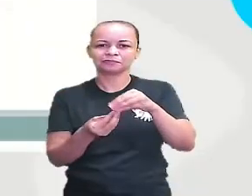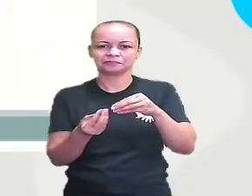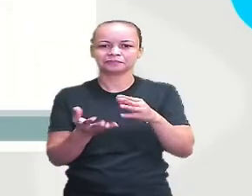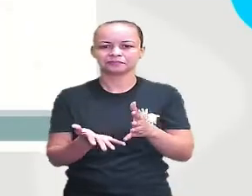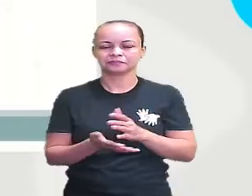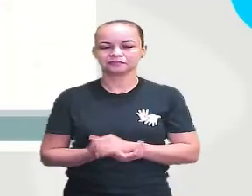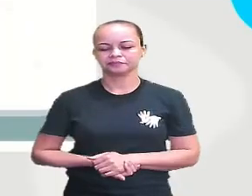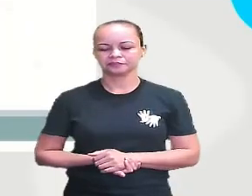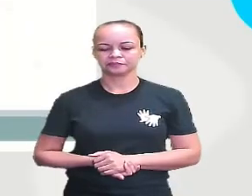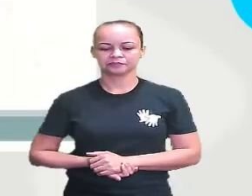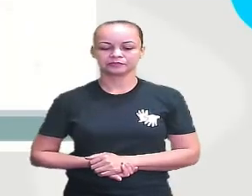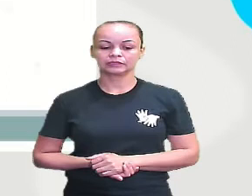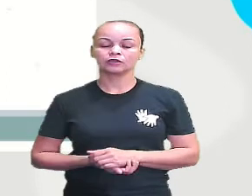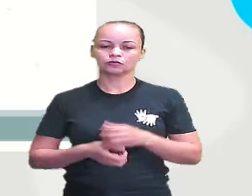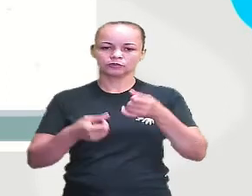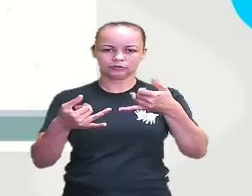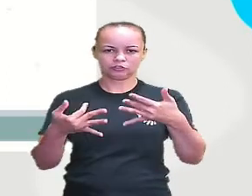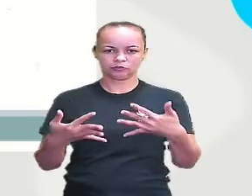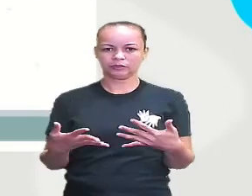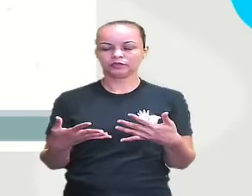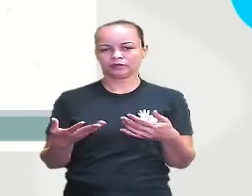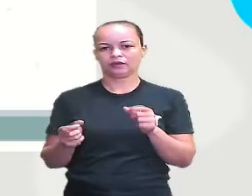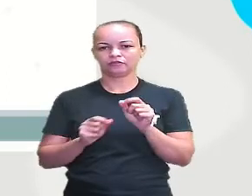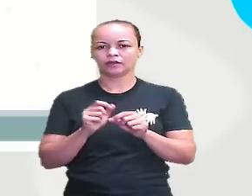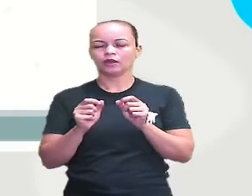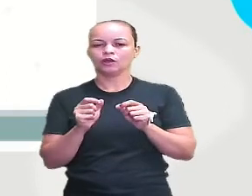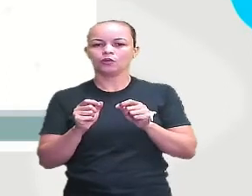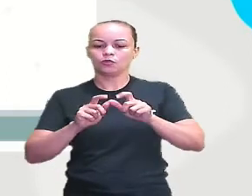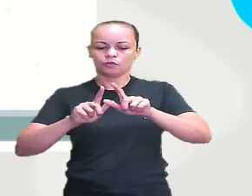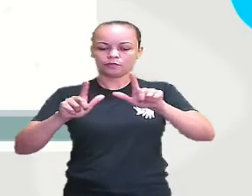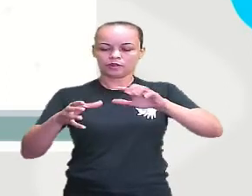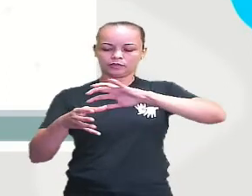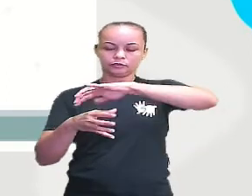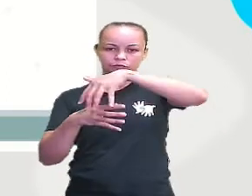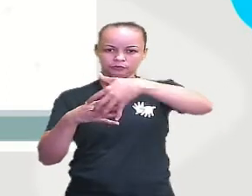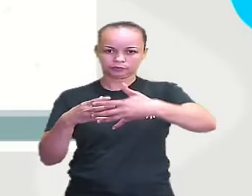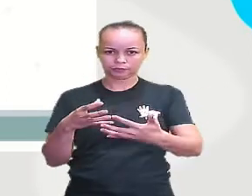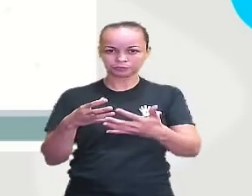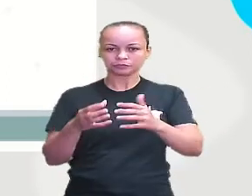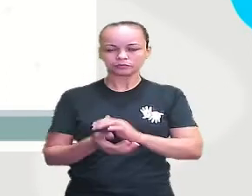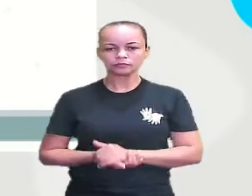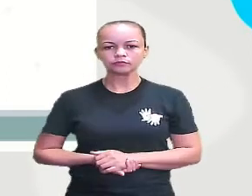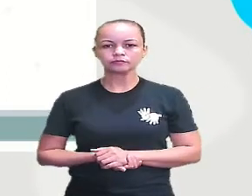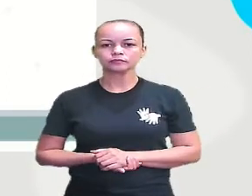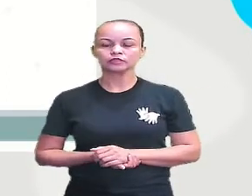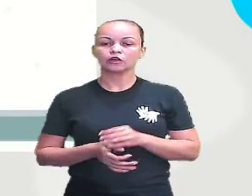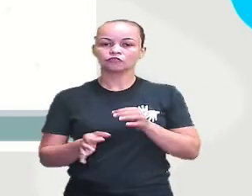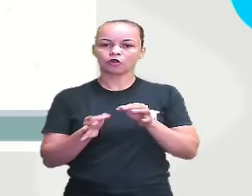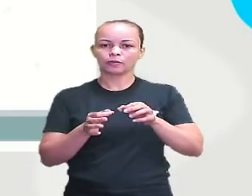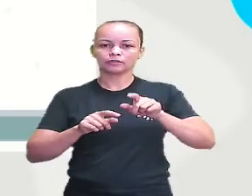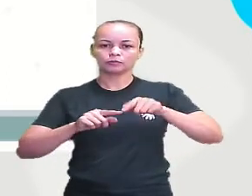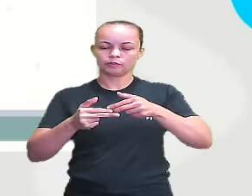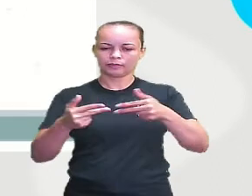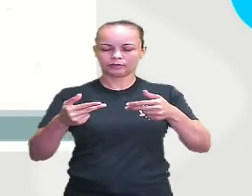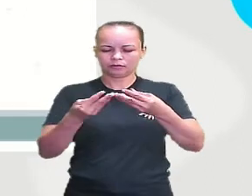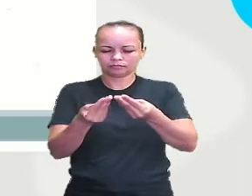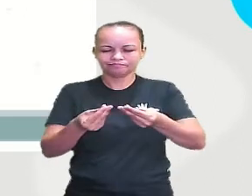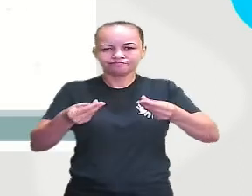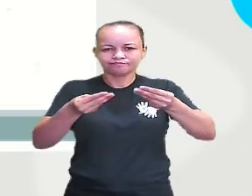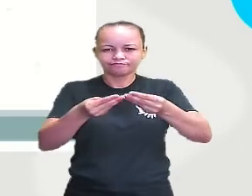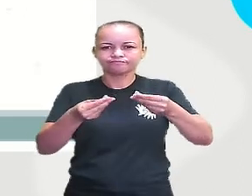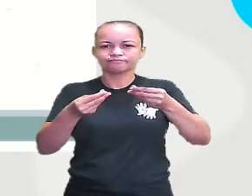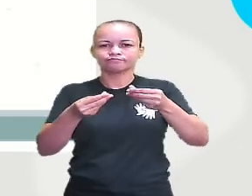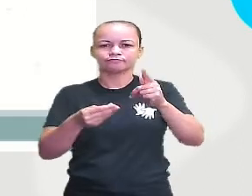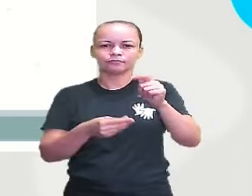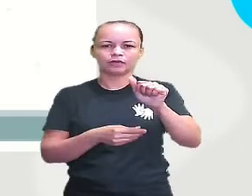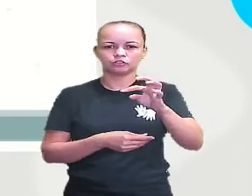favor, produção. Como eu estava falando, ó, o manto interno, né, esse manto inferior, é formado por material pastoso, que são